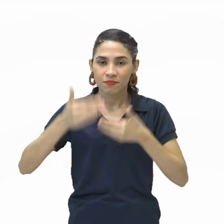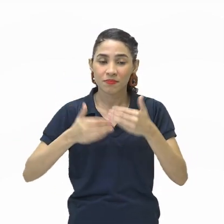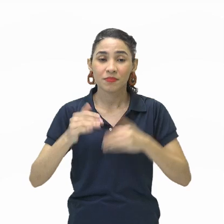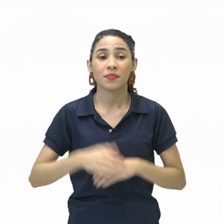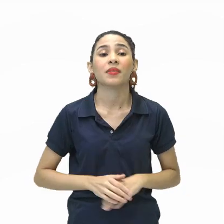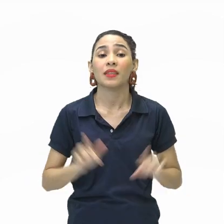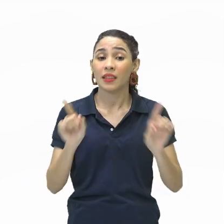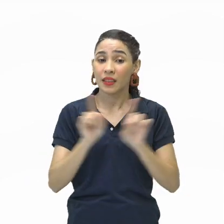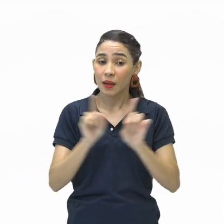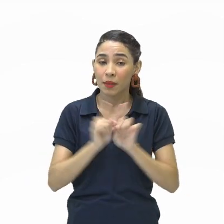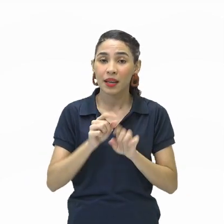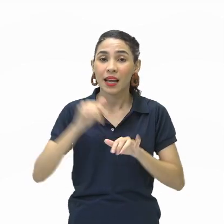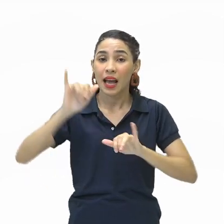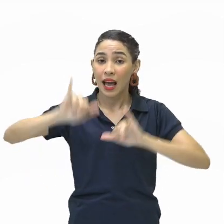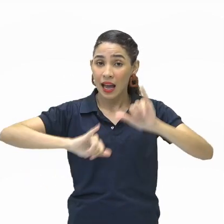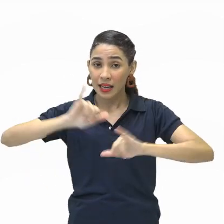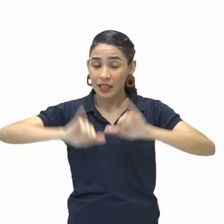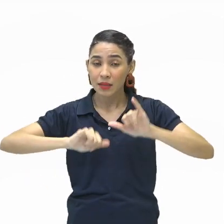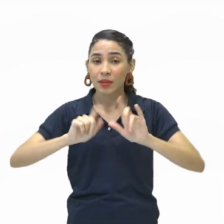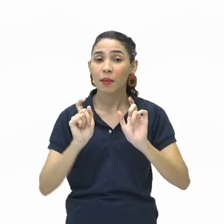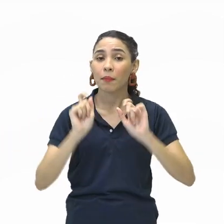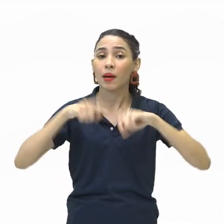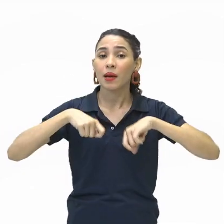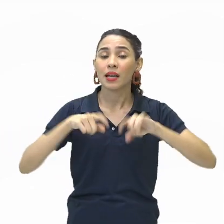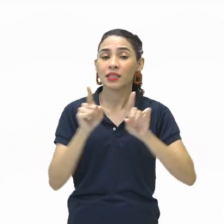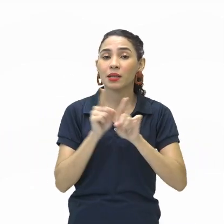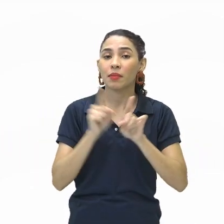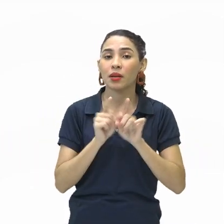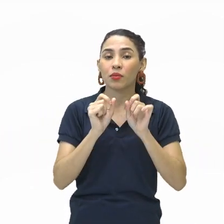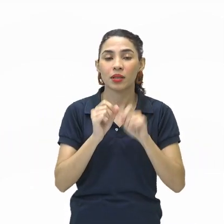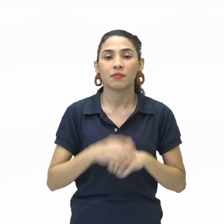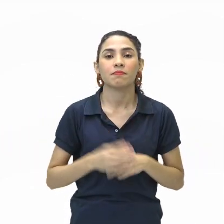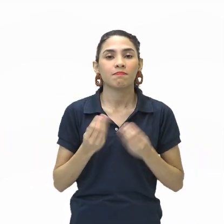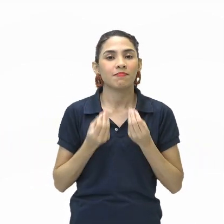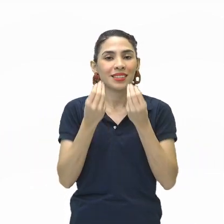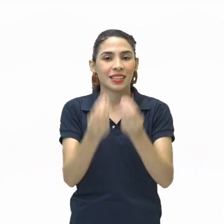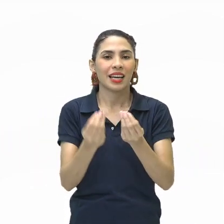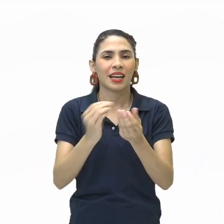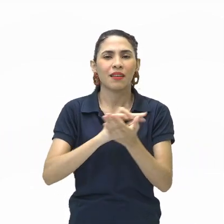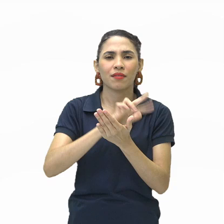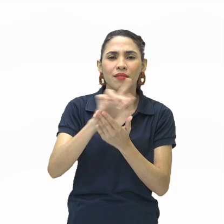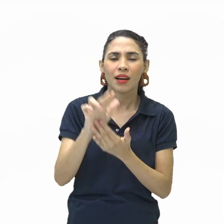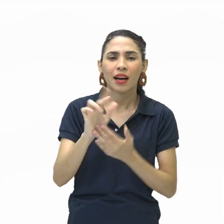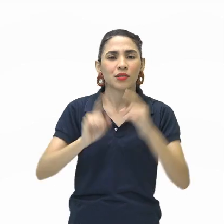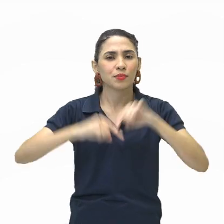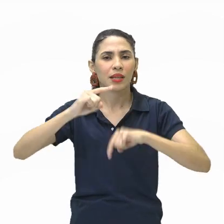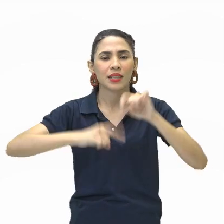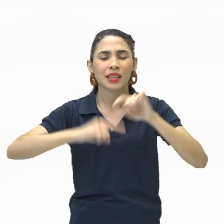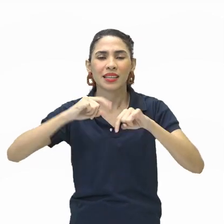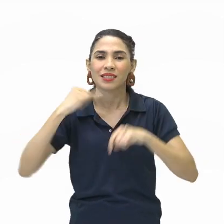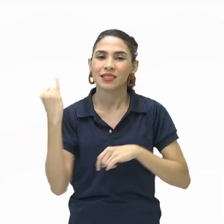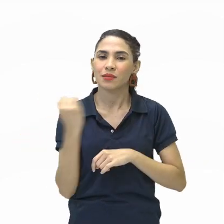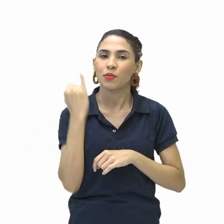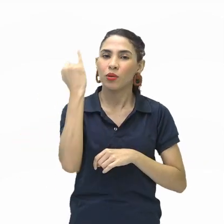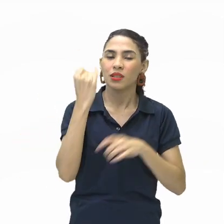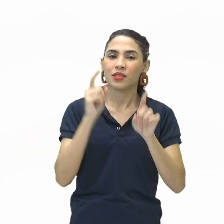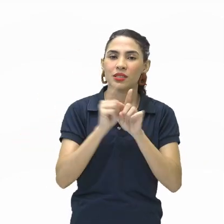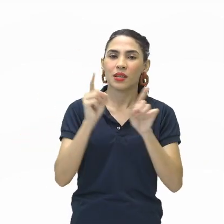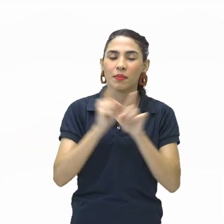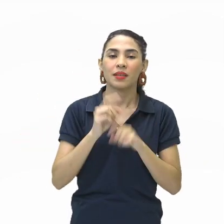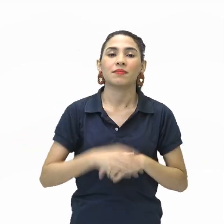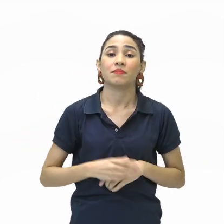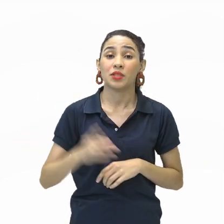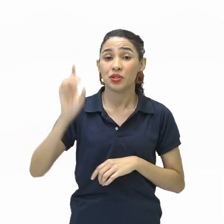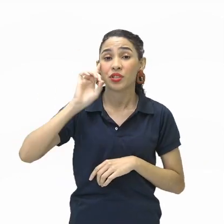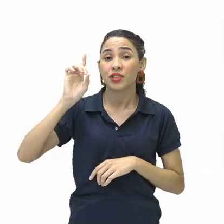Além disso, a química é capaz de nos prover de diversos produtos que são essenciais para o